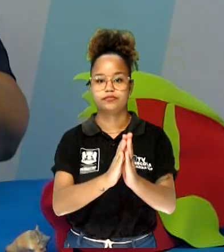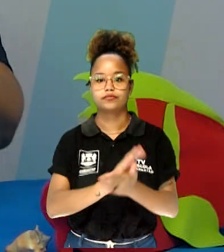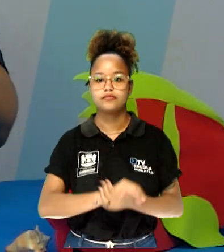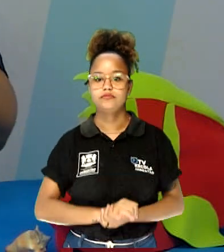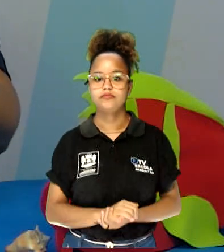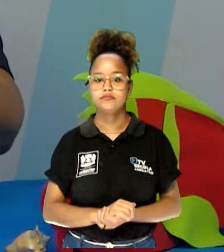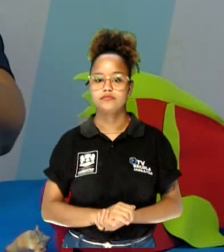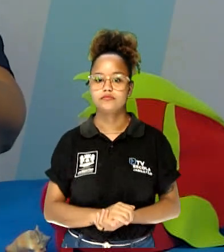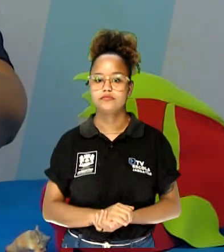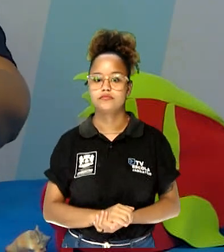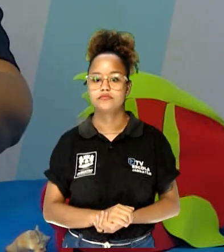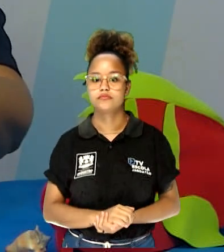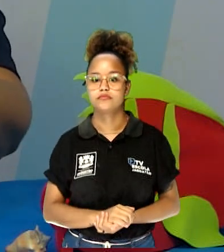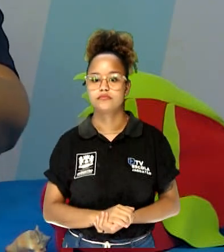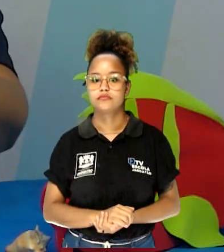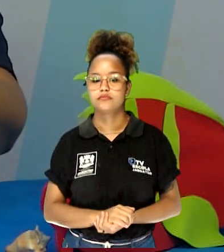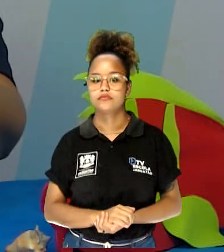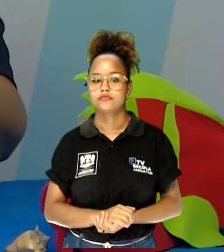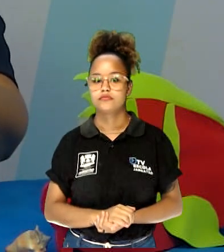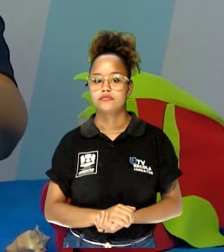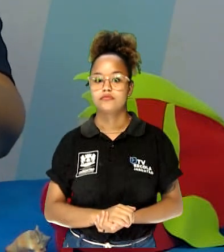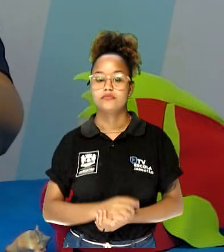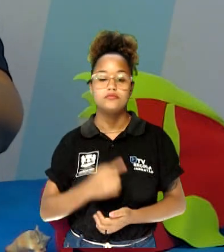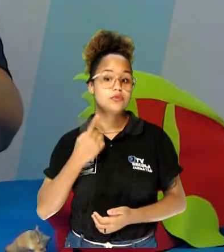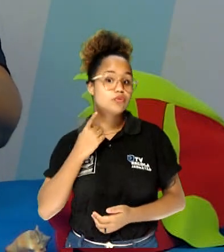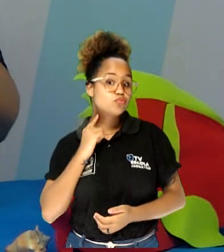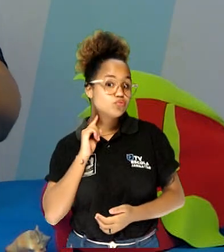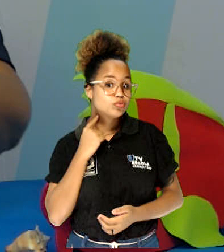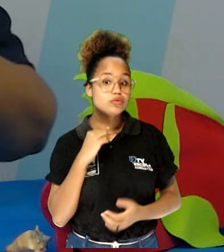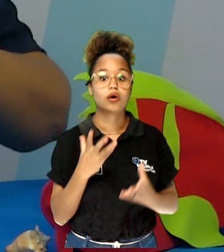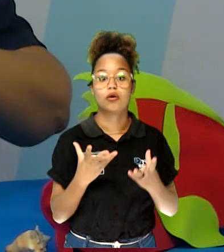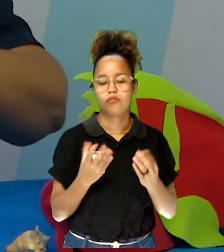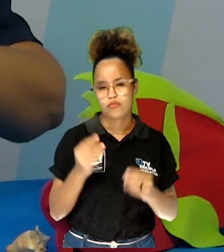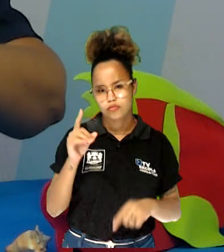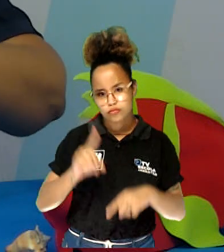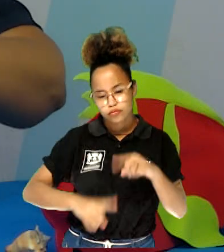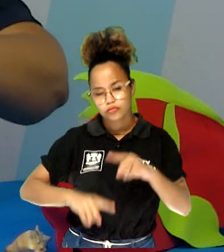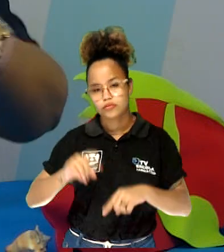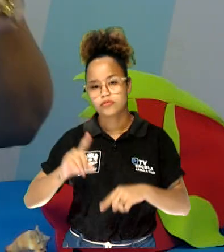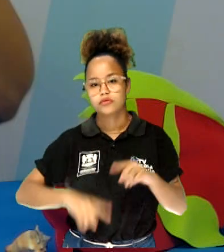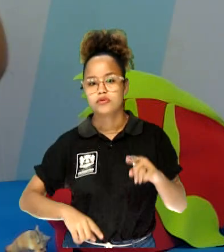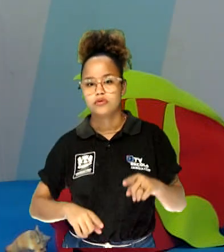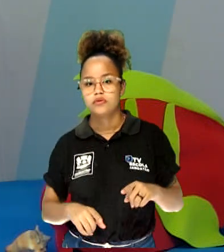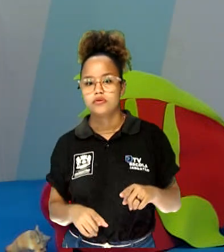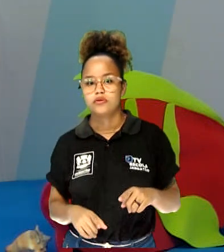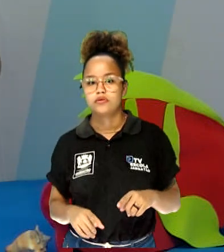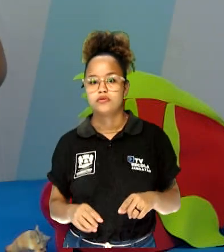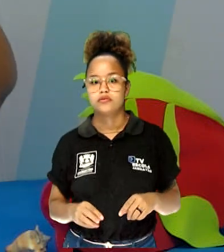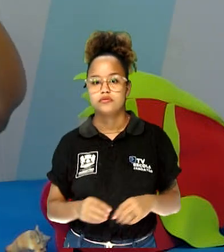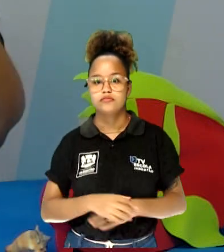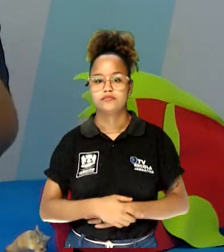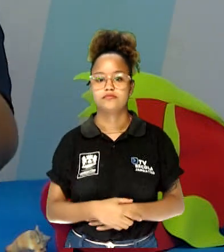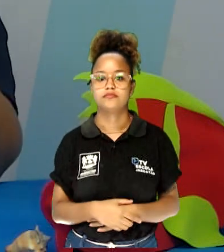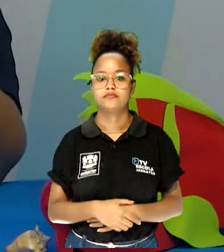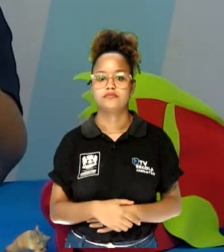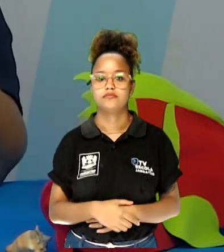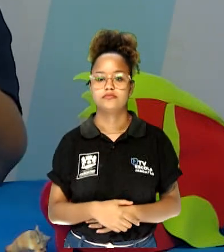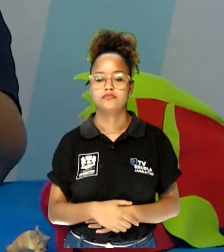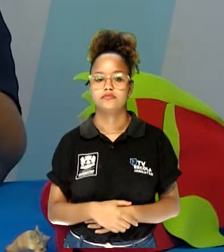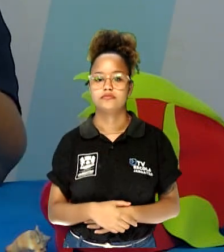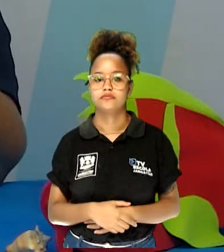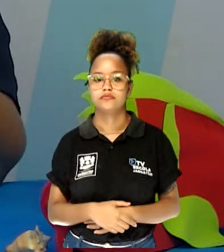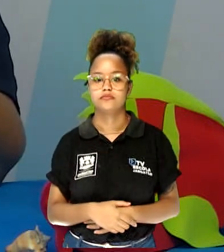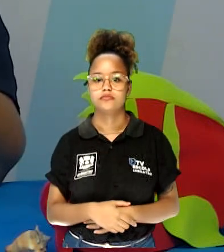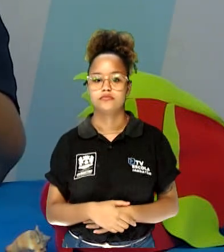mãozinha. Para não sujar tanto o seu material, prende assim, ó. Bota